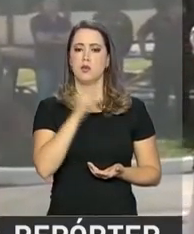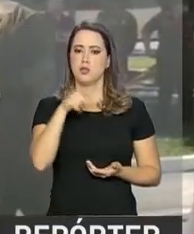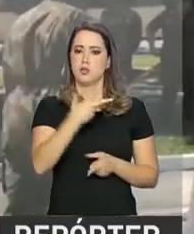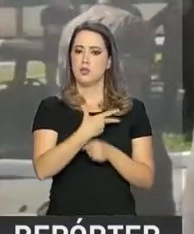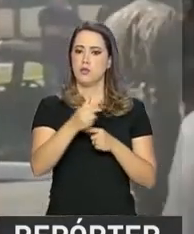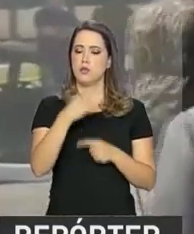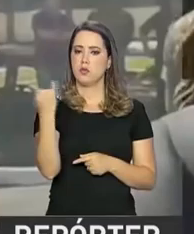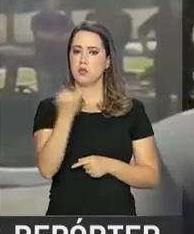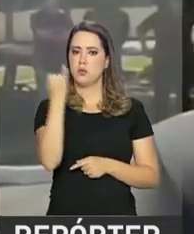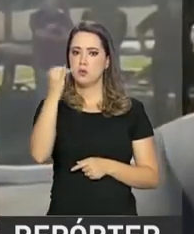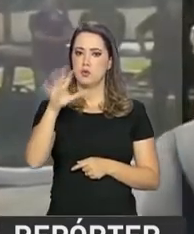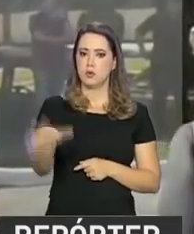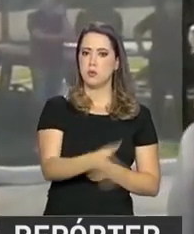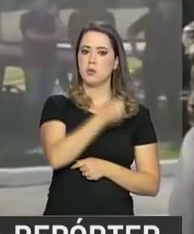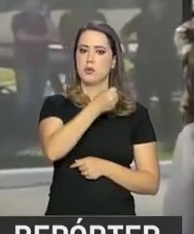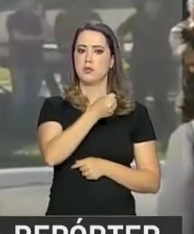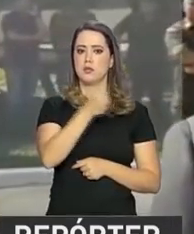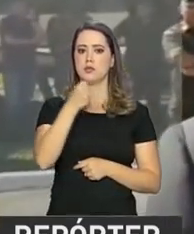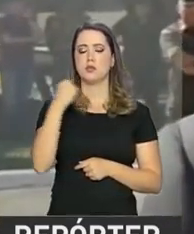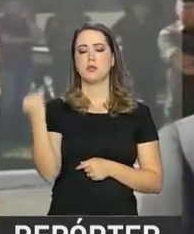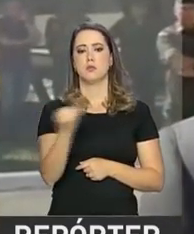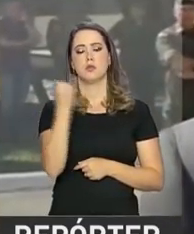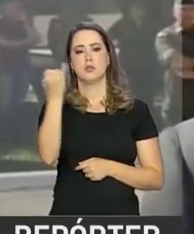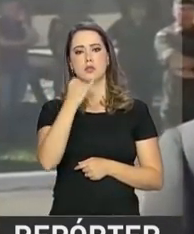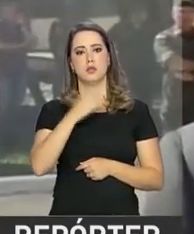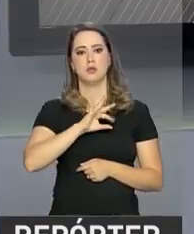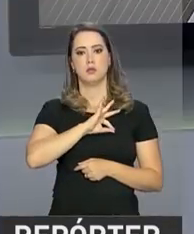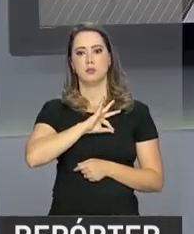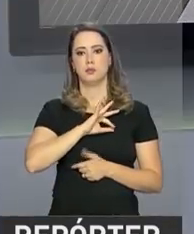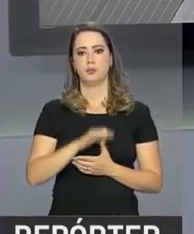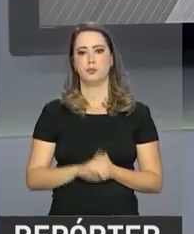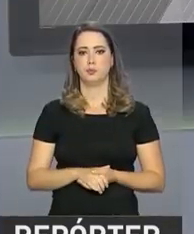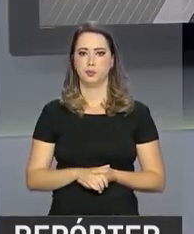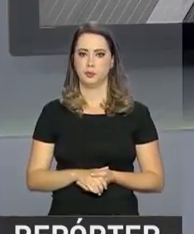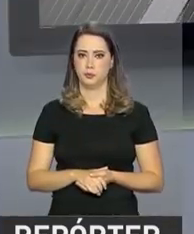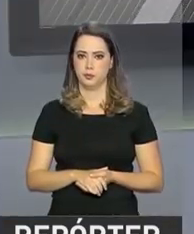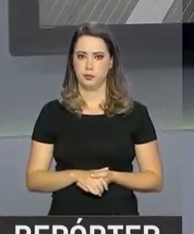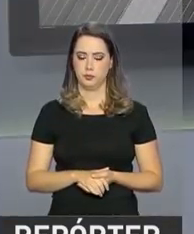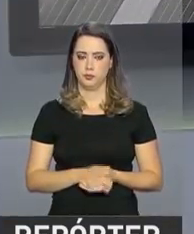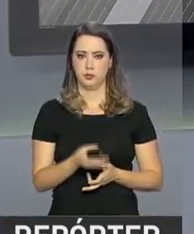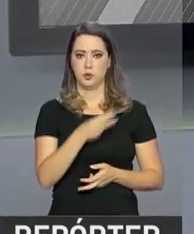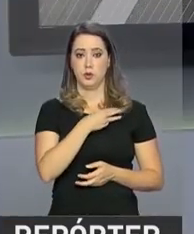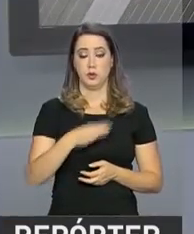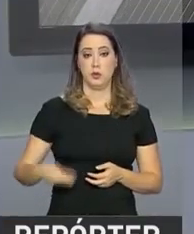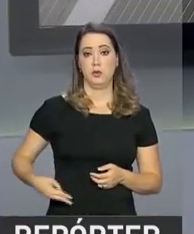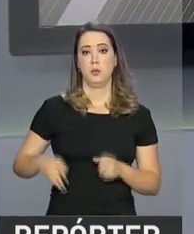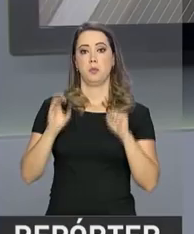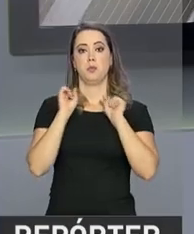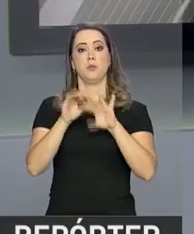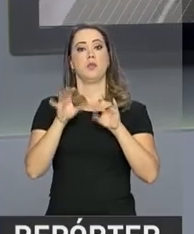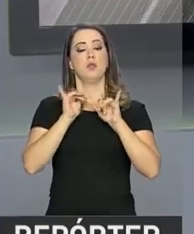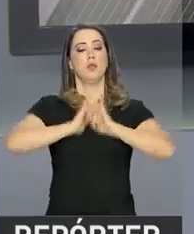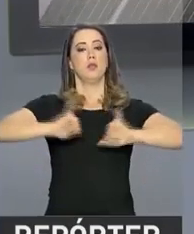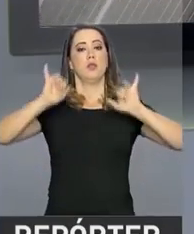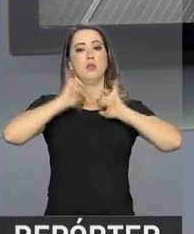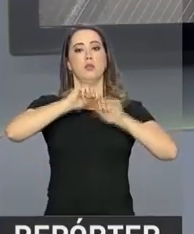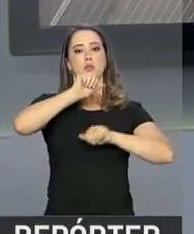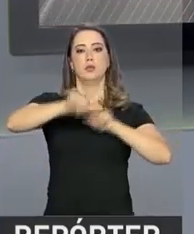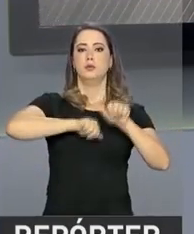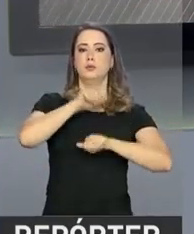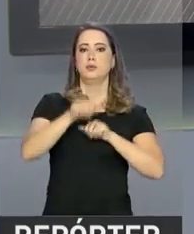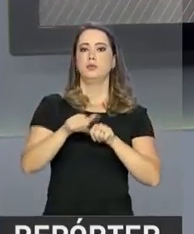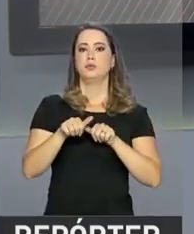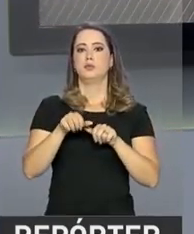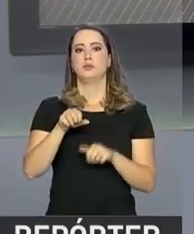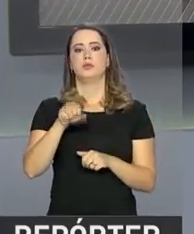vitória muito grande foi uma apreensão assim histórica da civil o Ministério da Educação anunciou mudanças no sistema de